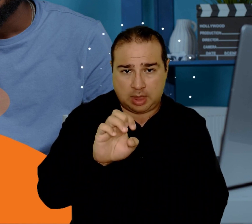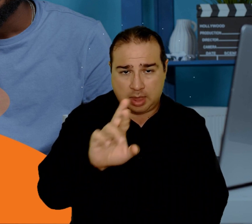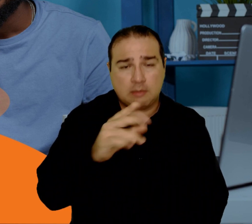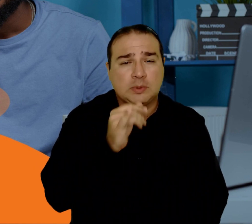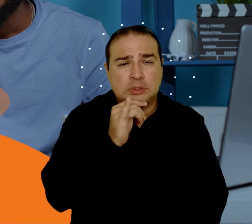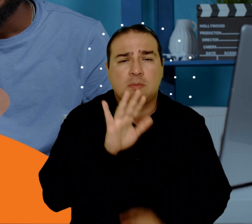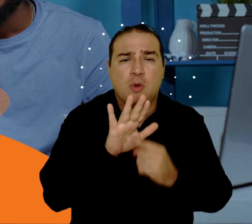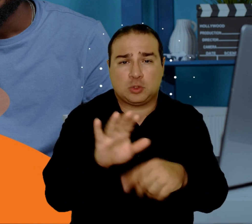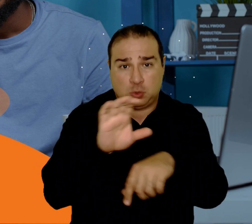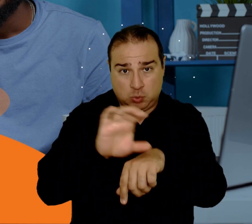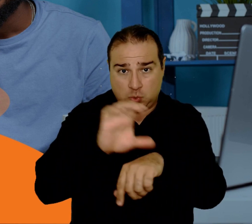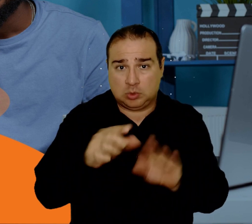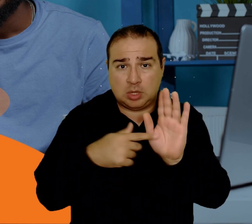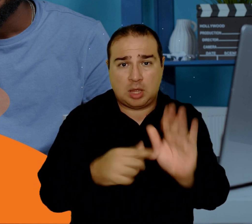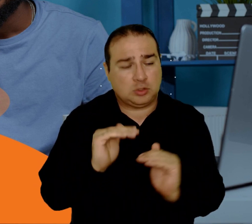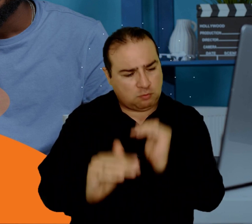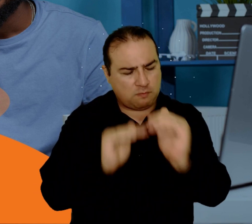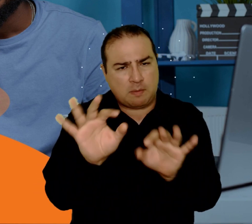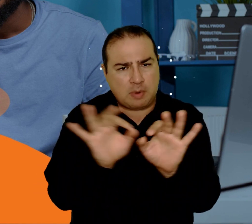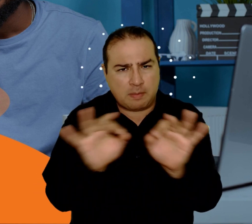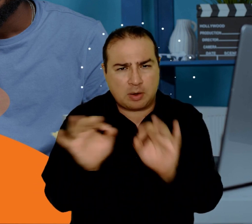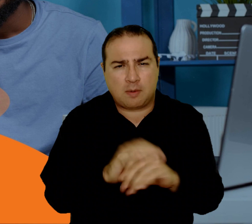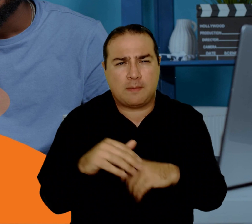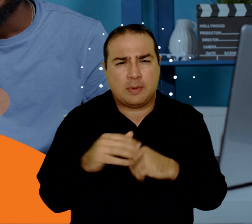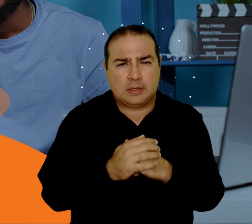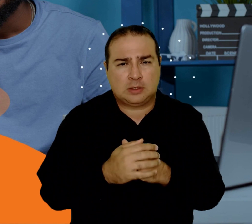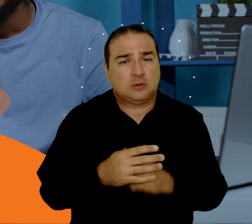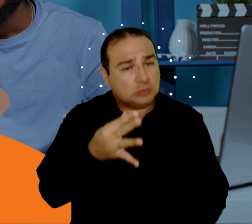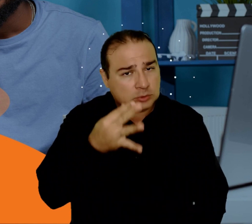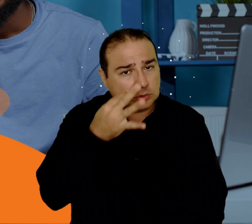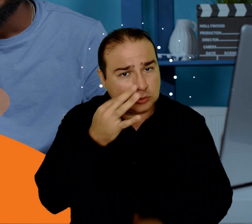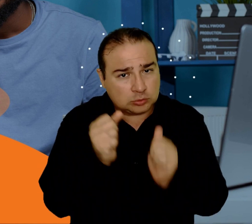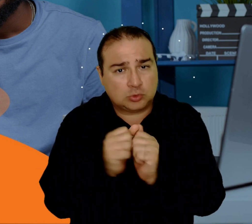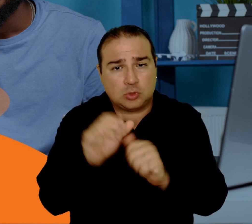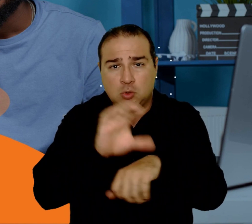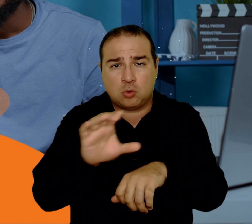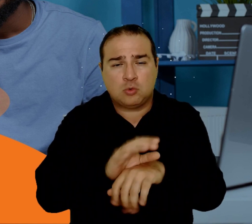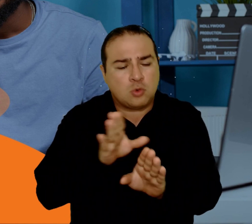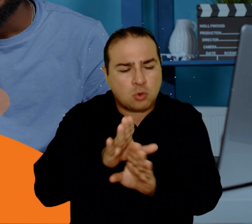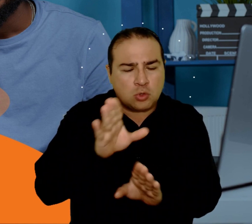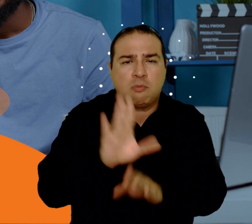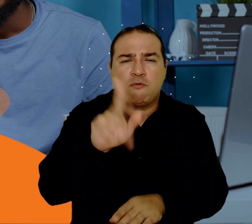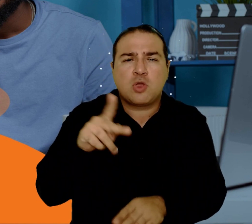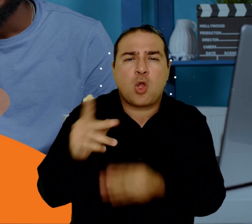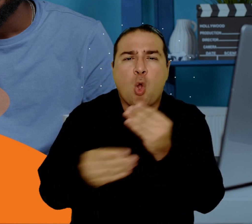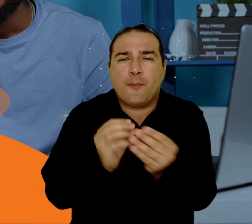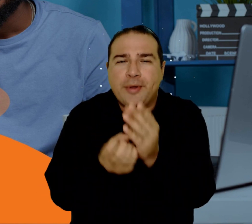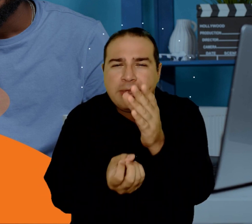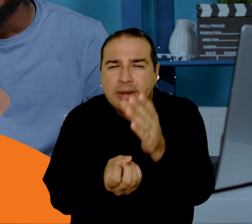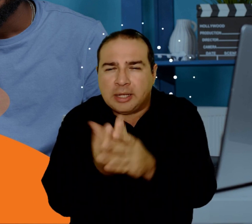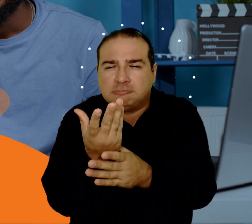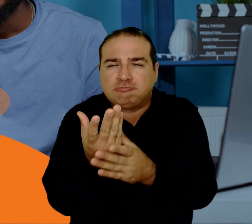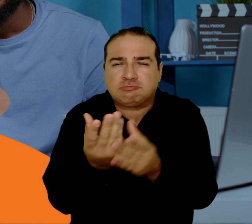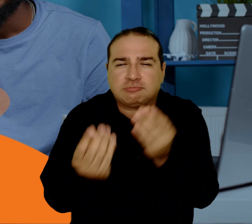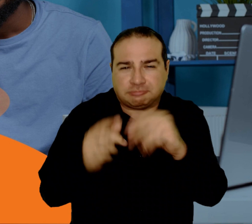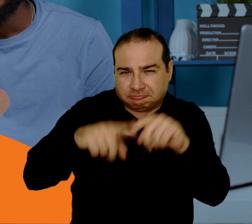formação.rm.org.br. Só para dar um exemplo de um curso que a gente desenvolveu no formato mais presencial, era um curso que orientava o professor sobre como